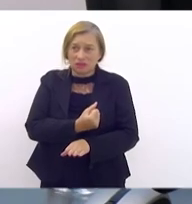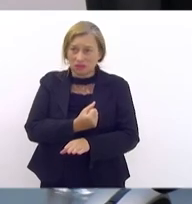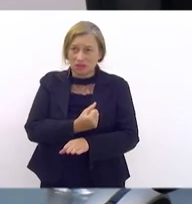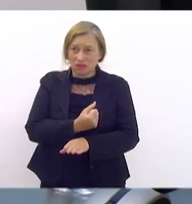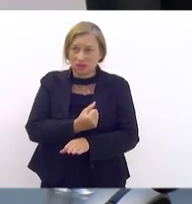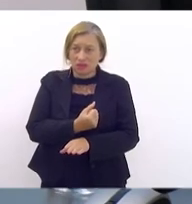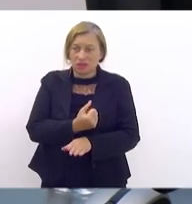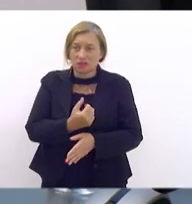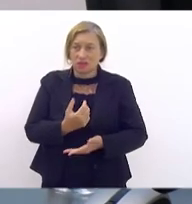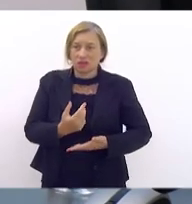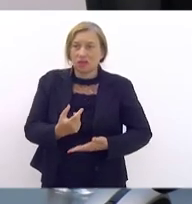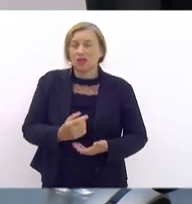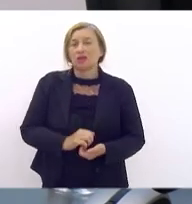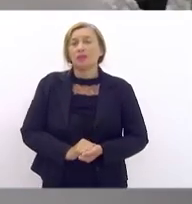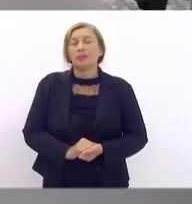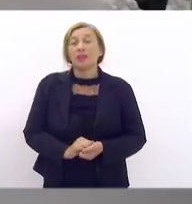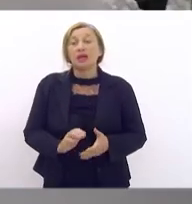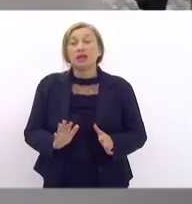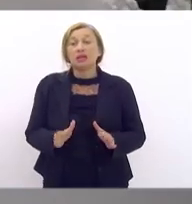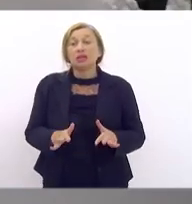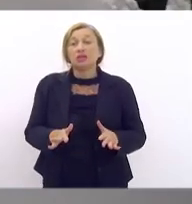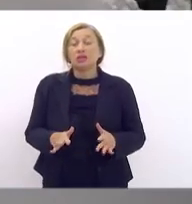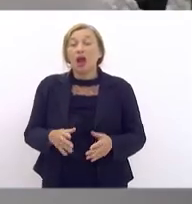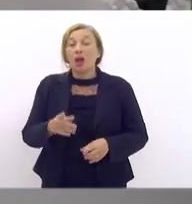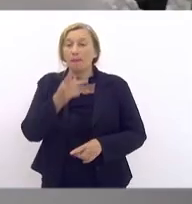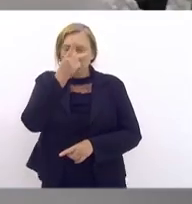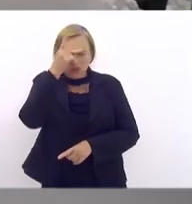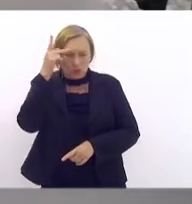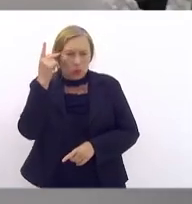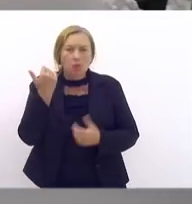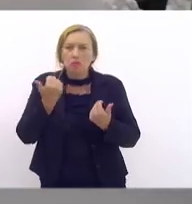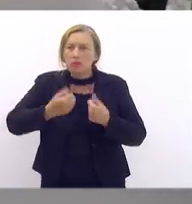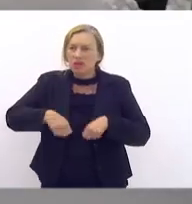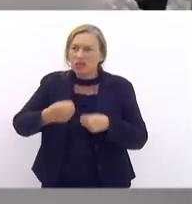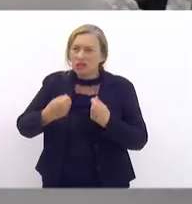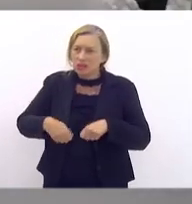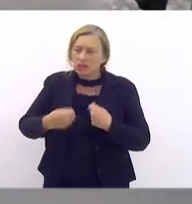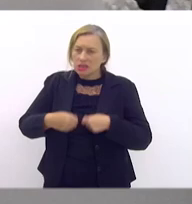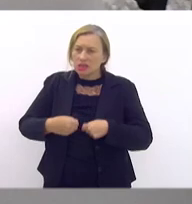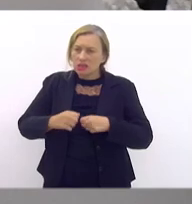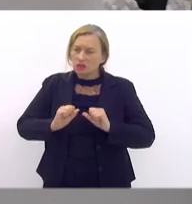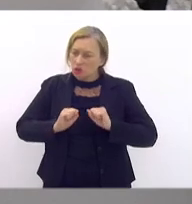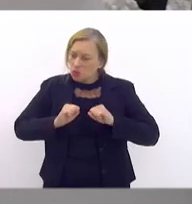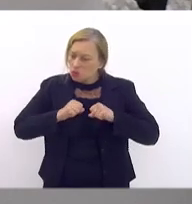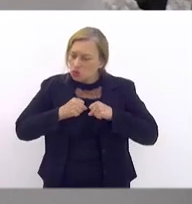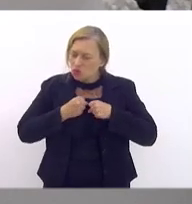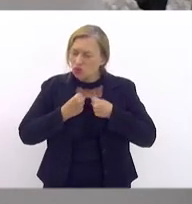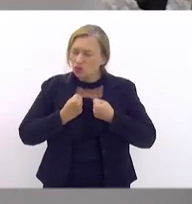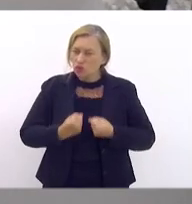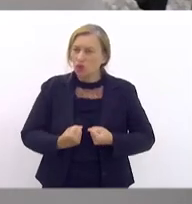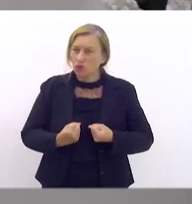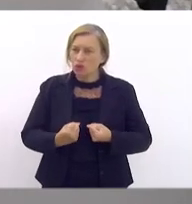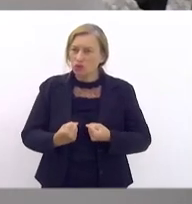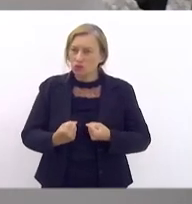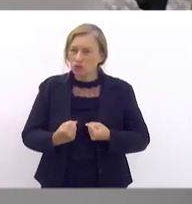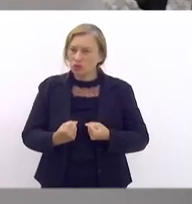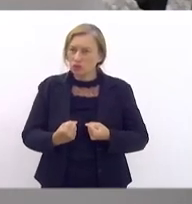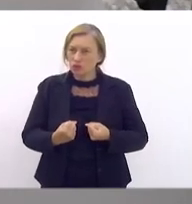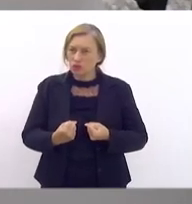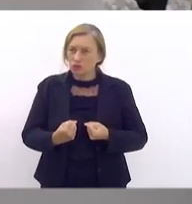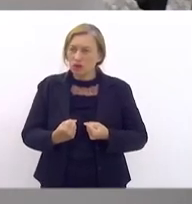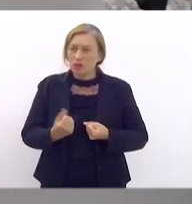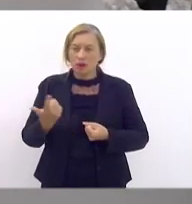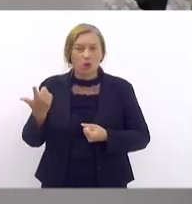de normalidade e aquela pessoa ela precisa fazer um esforço cognitivo para